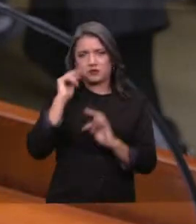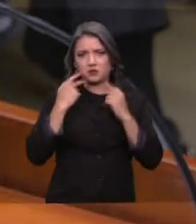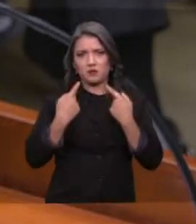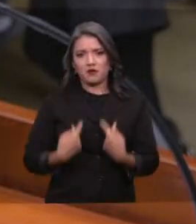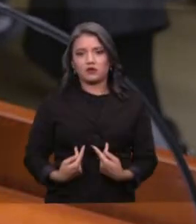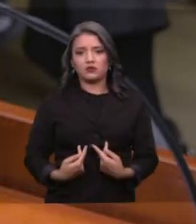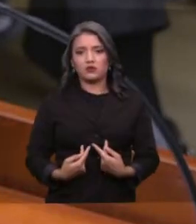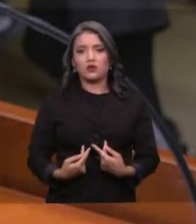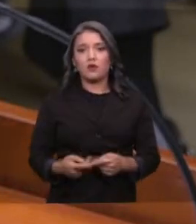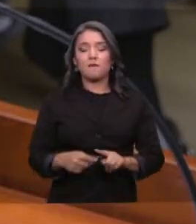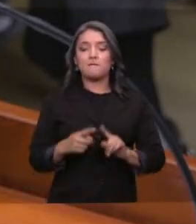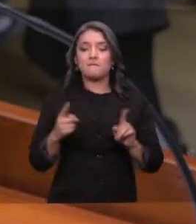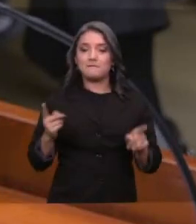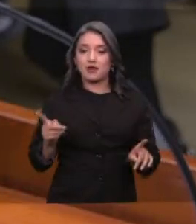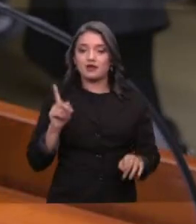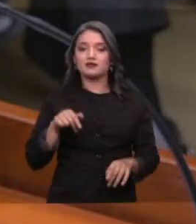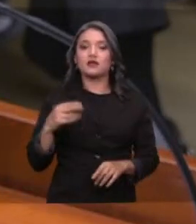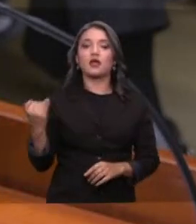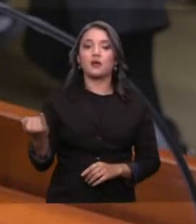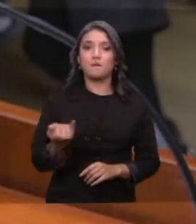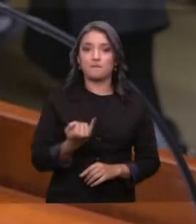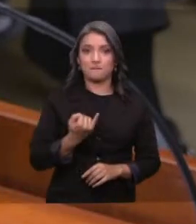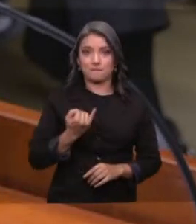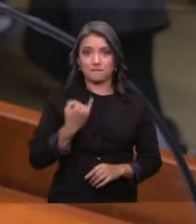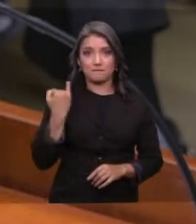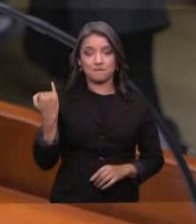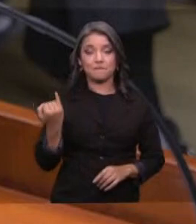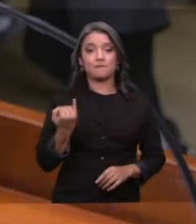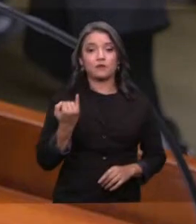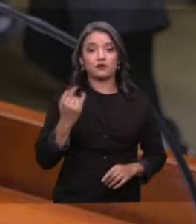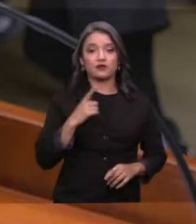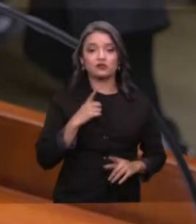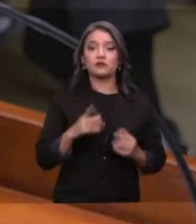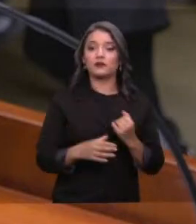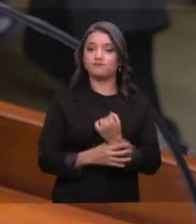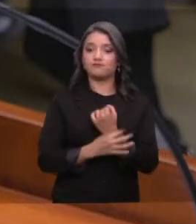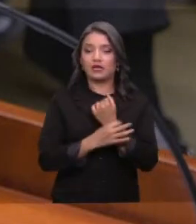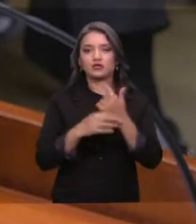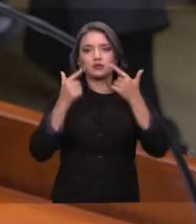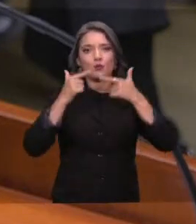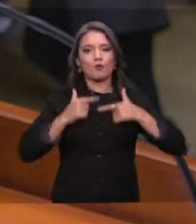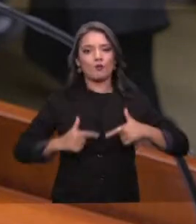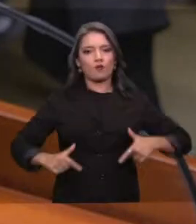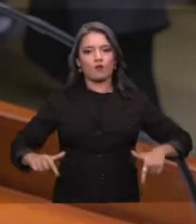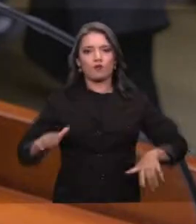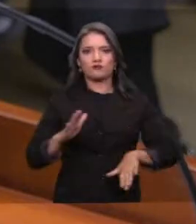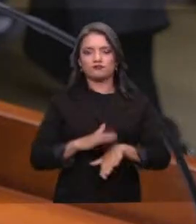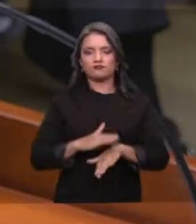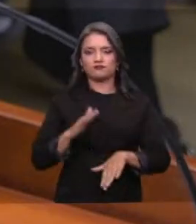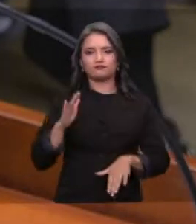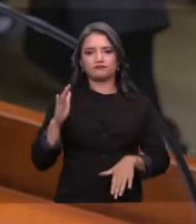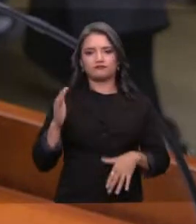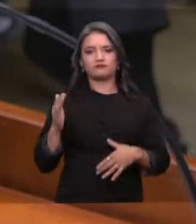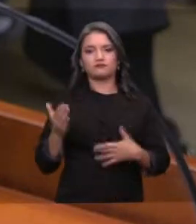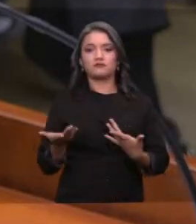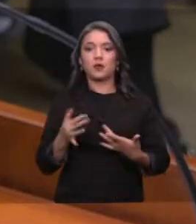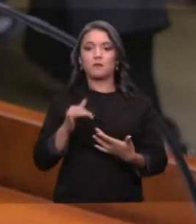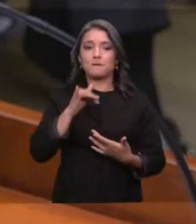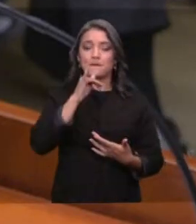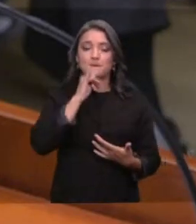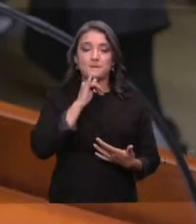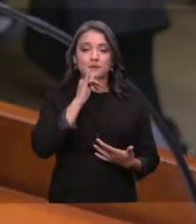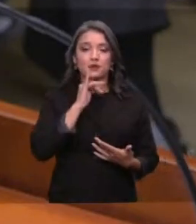são essenciais e importantes mecanismos que garantam uma maior imparcialidade objetiva. E isso, por